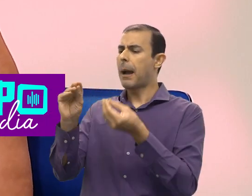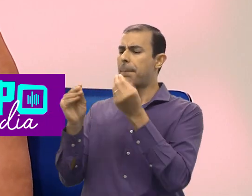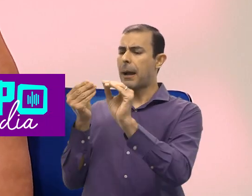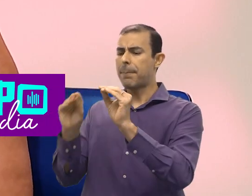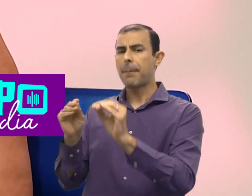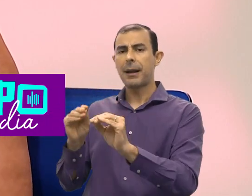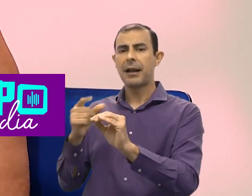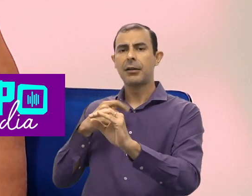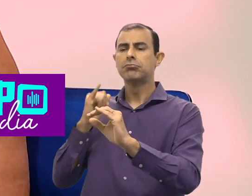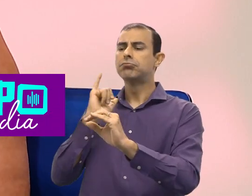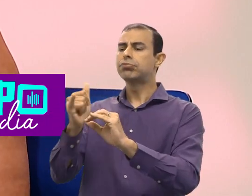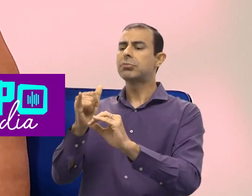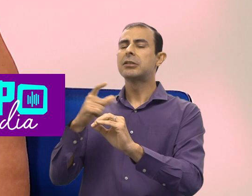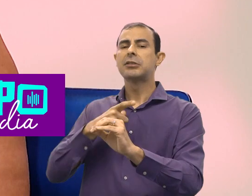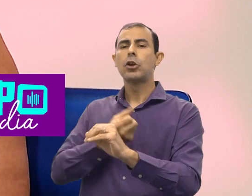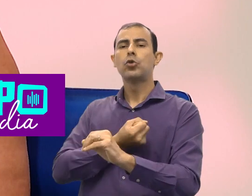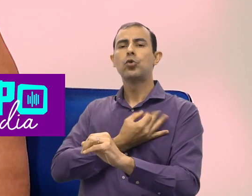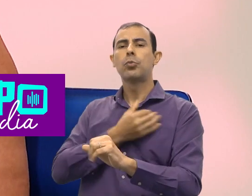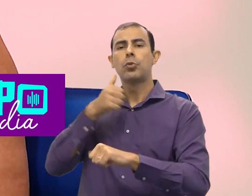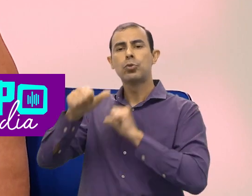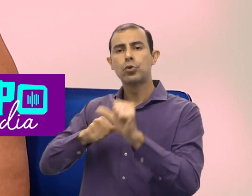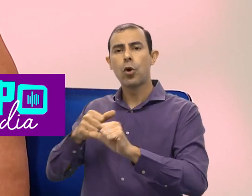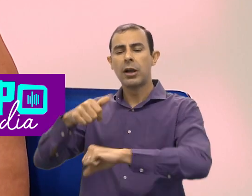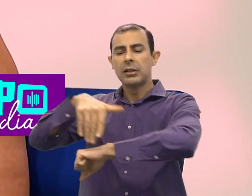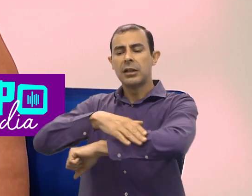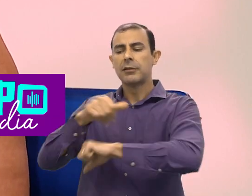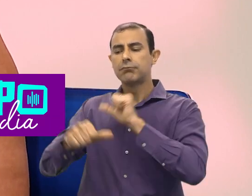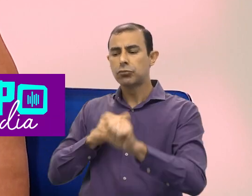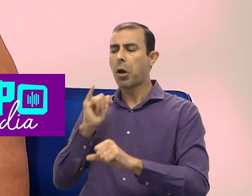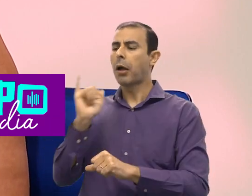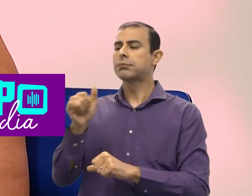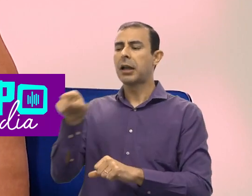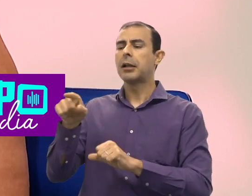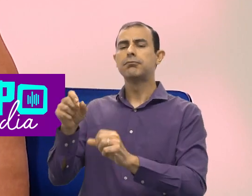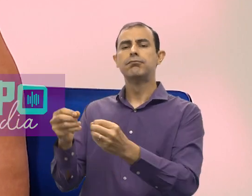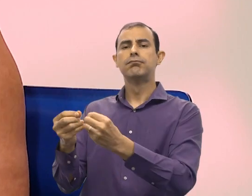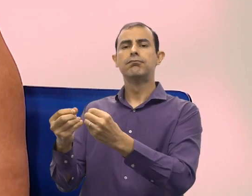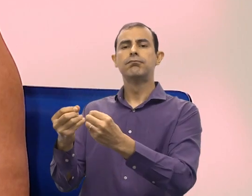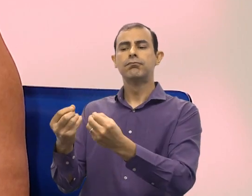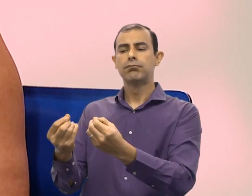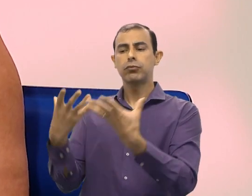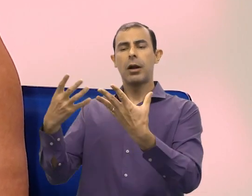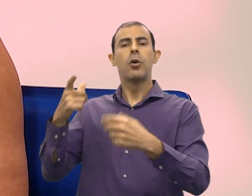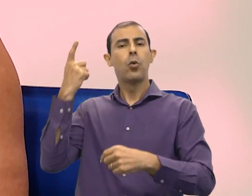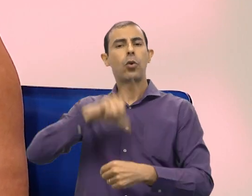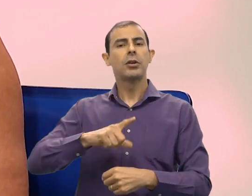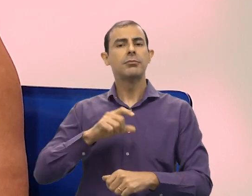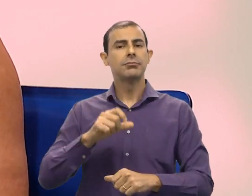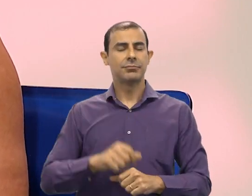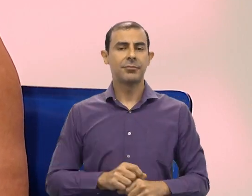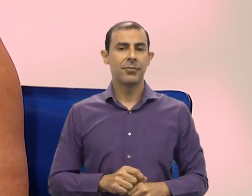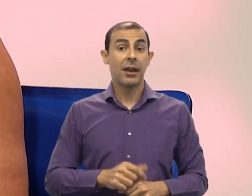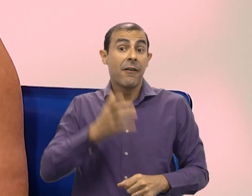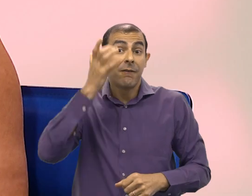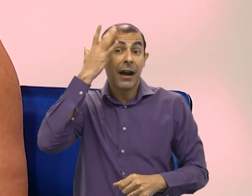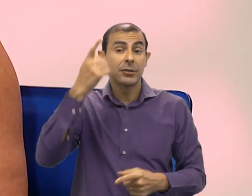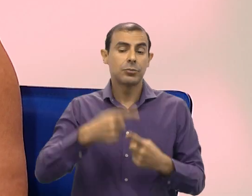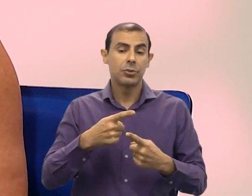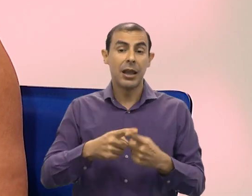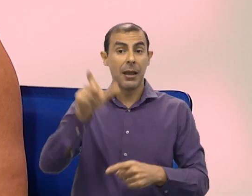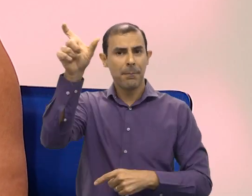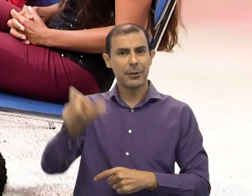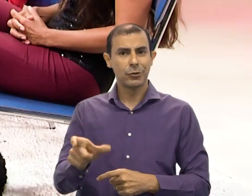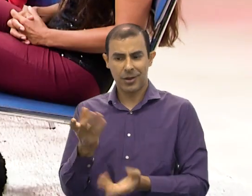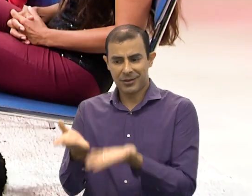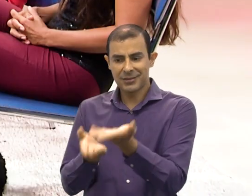atualiza isso. Então, a importância da atualização para o paciente é fundamental, porque diminui o